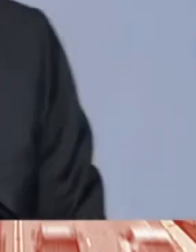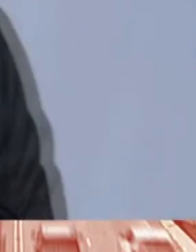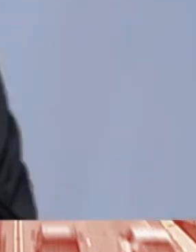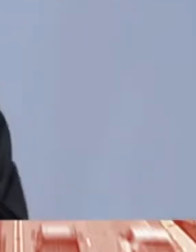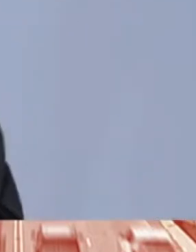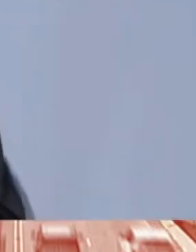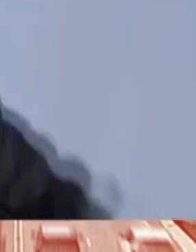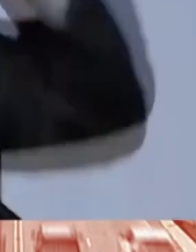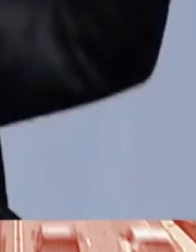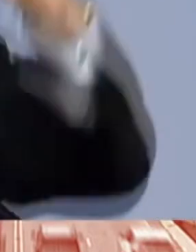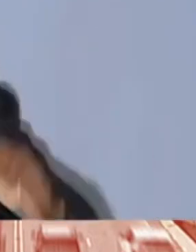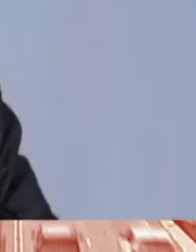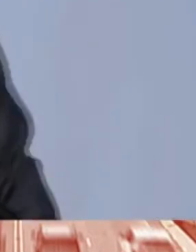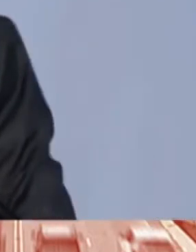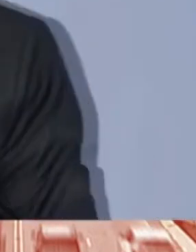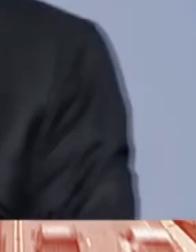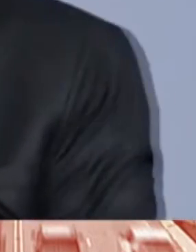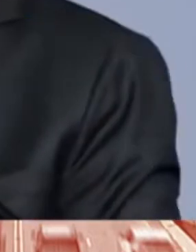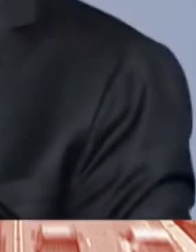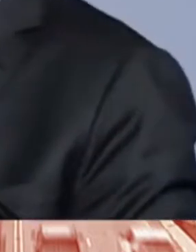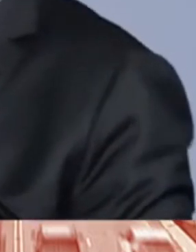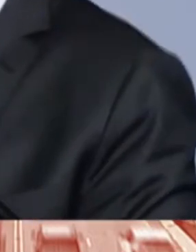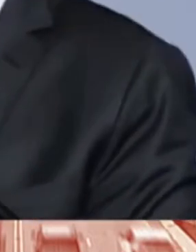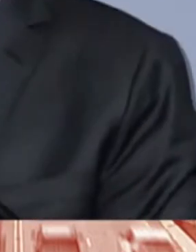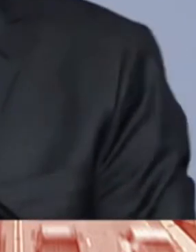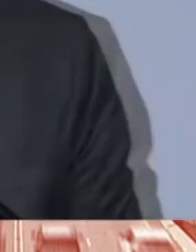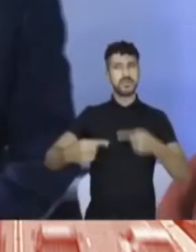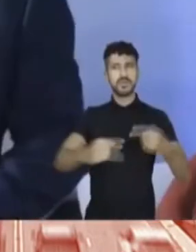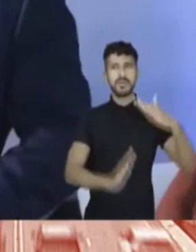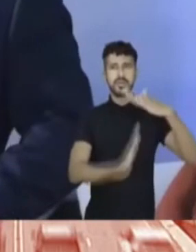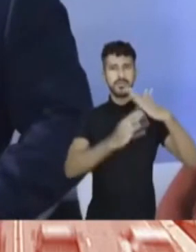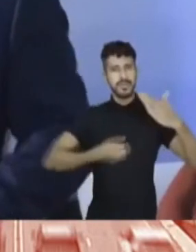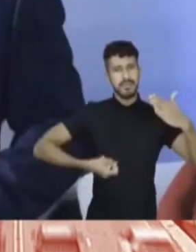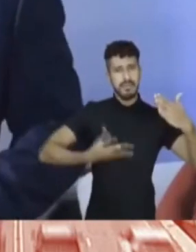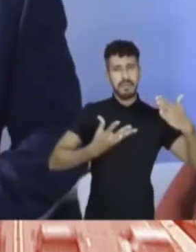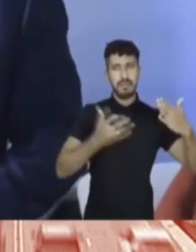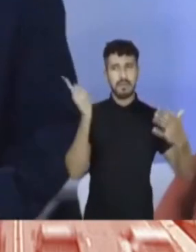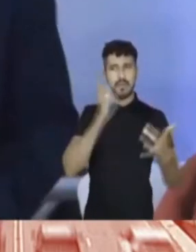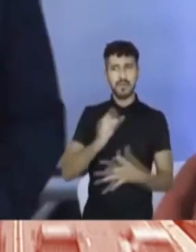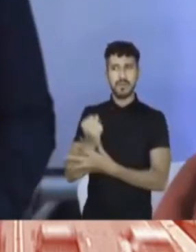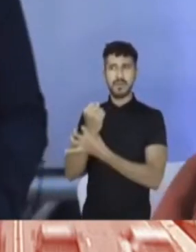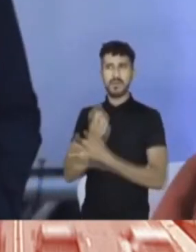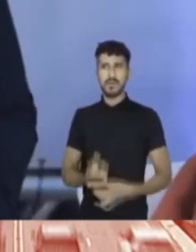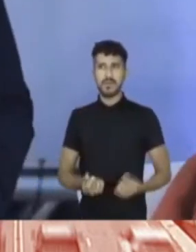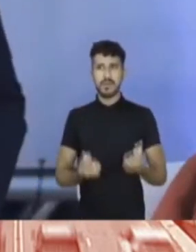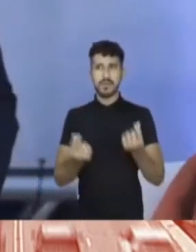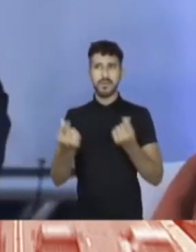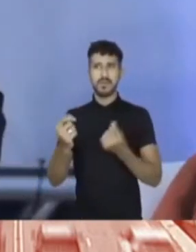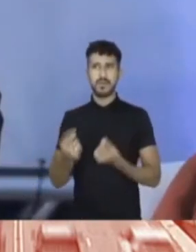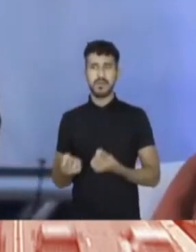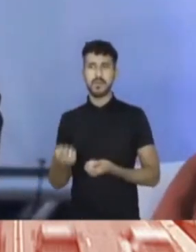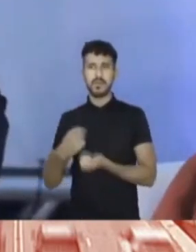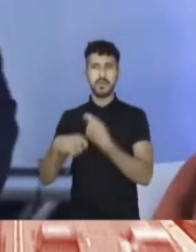não vai comprar bolacha, o dinheiro da merenda escolar. É isso que o Bolsonaro desmonte das políticas. O Lula, ele